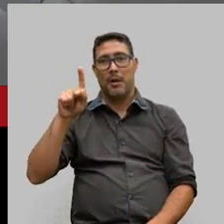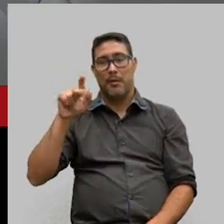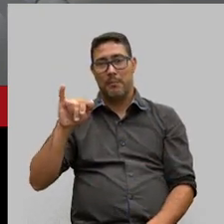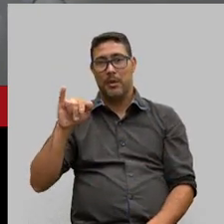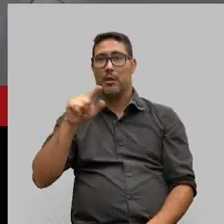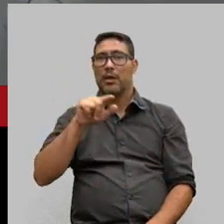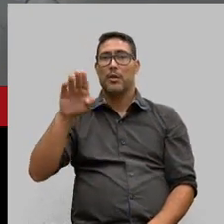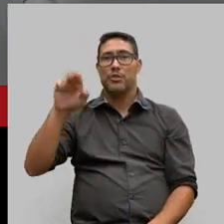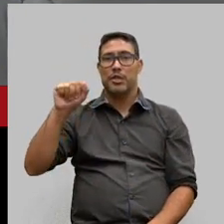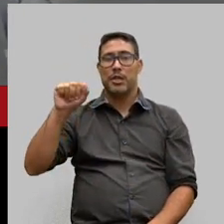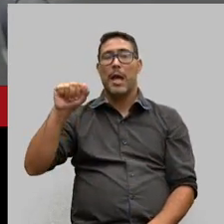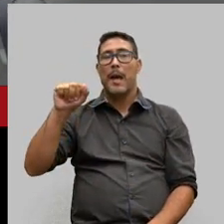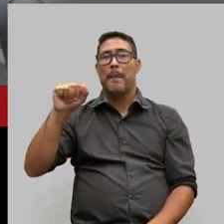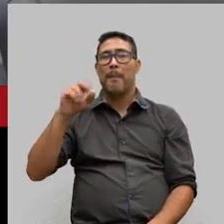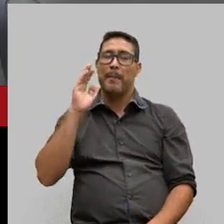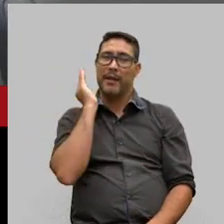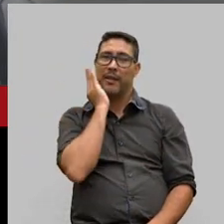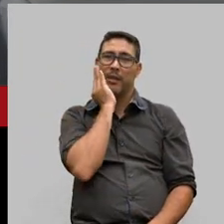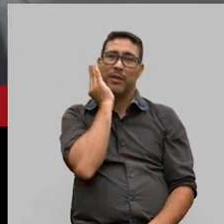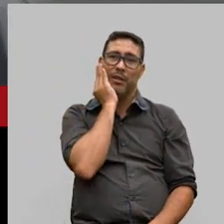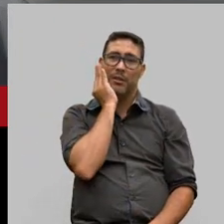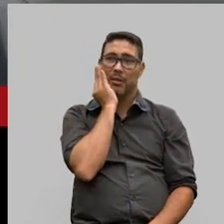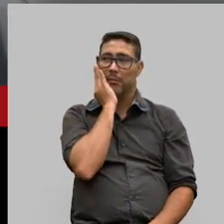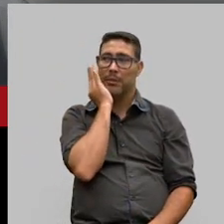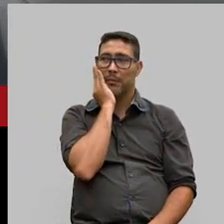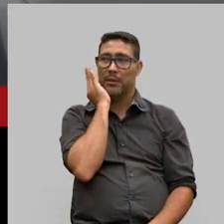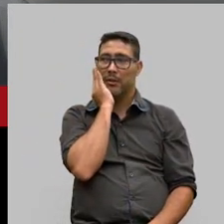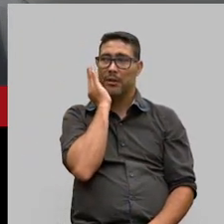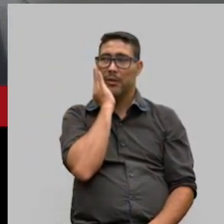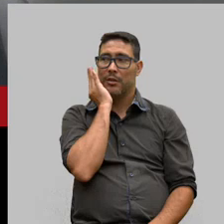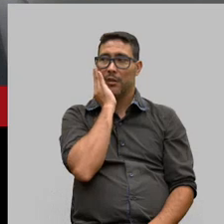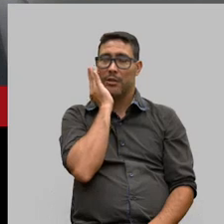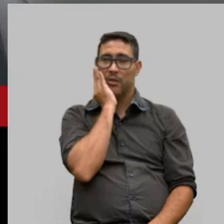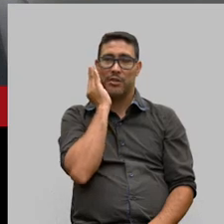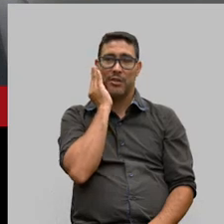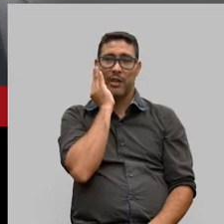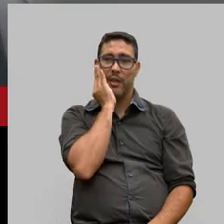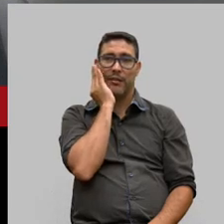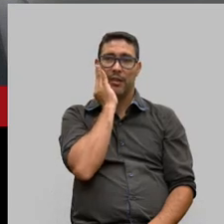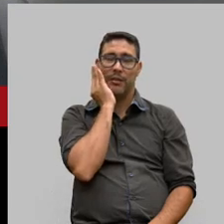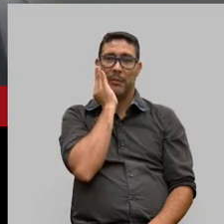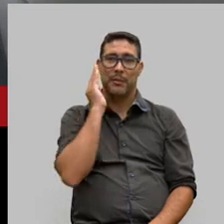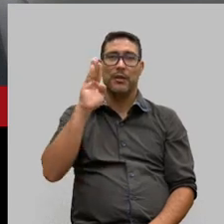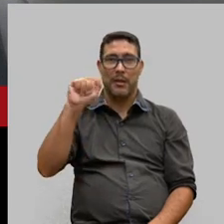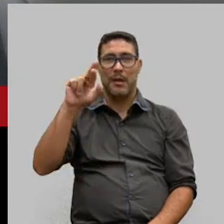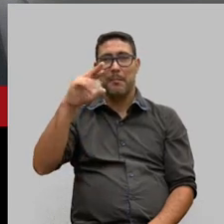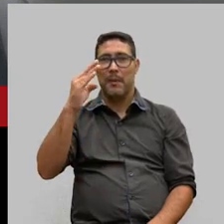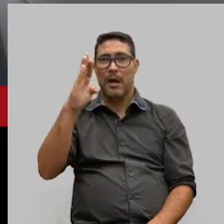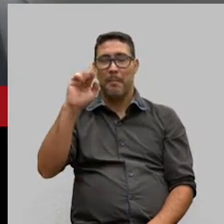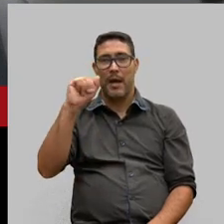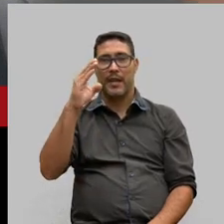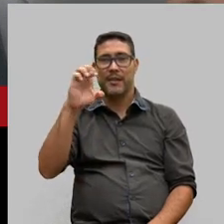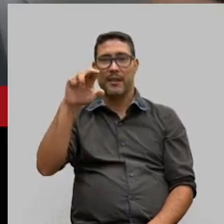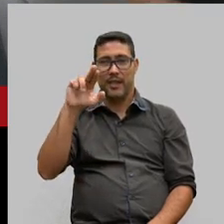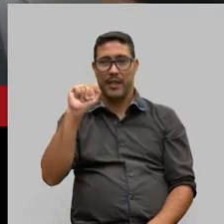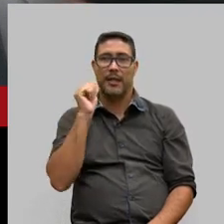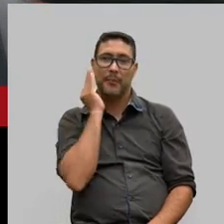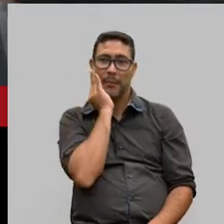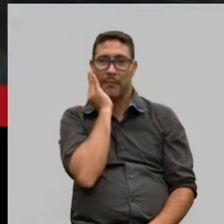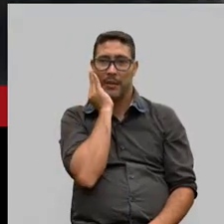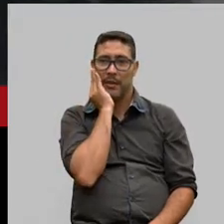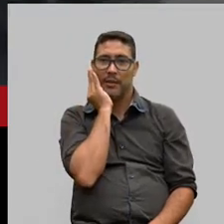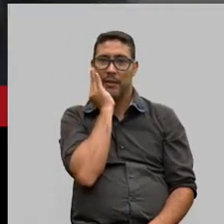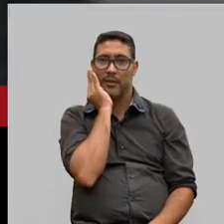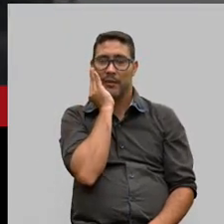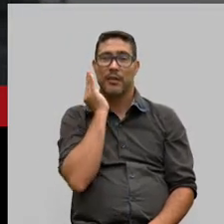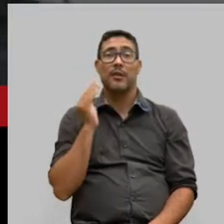Barbacena Barbacena tá próximo aqui umas 2 horas 23 de Belo Horizonte e Barbacena eh tem a história do